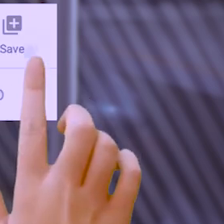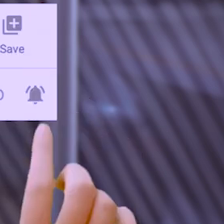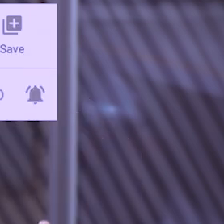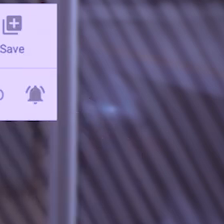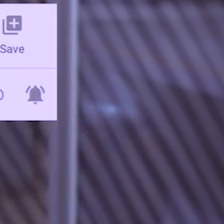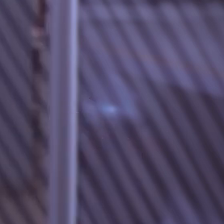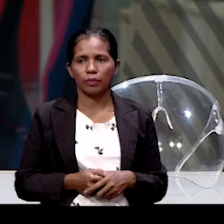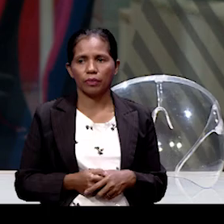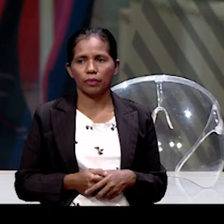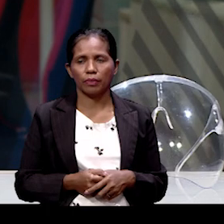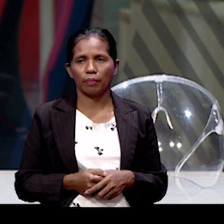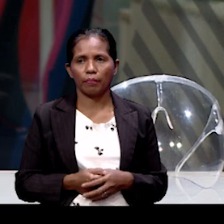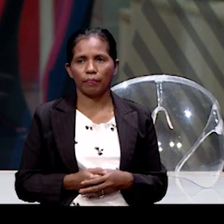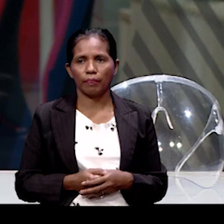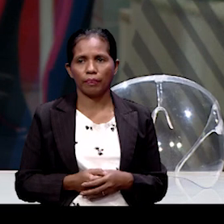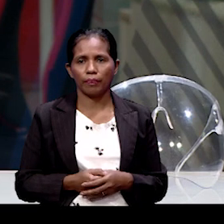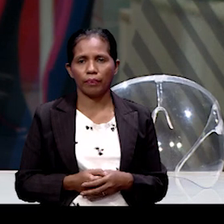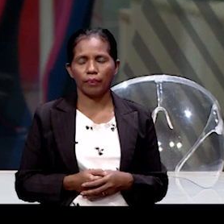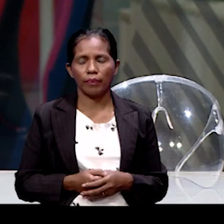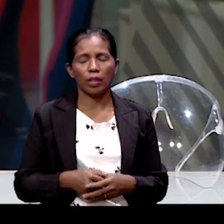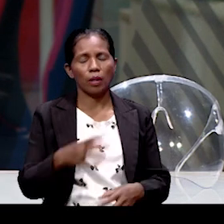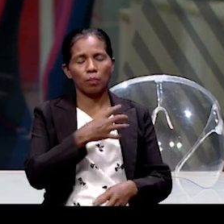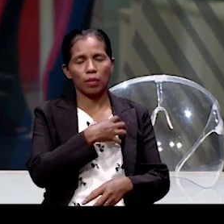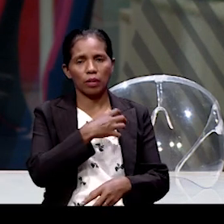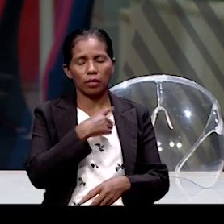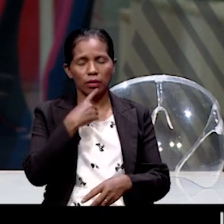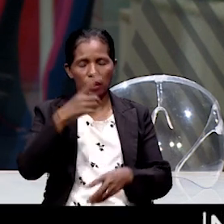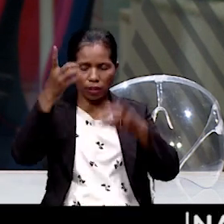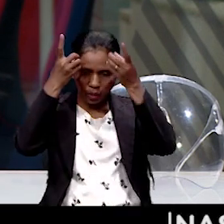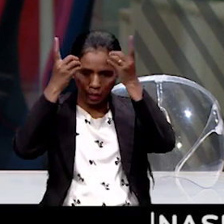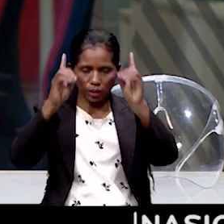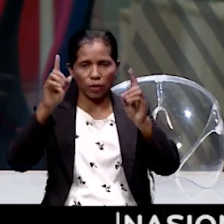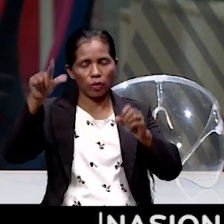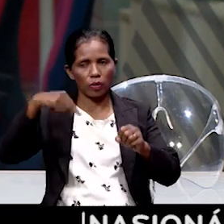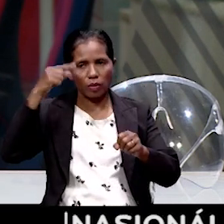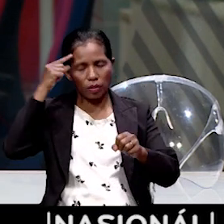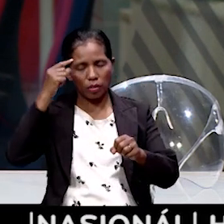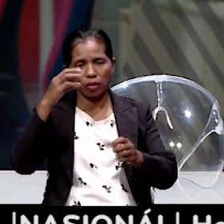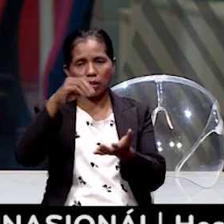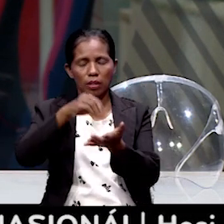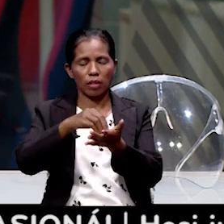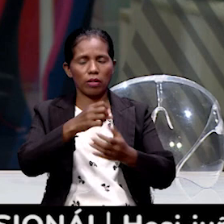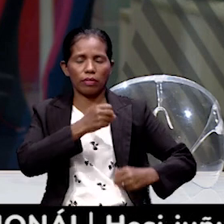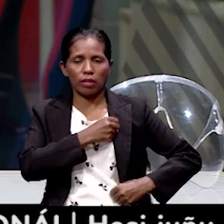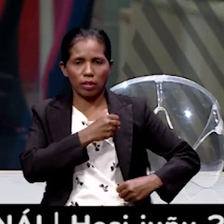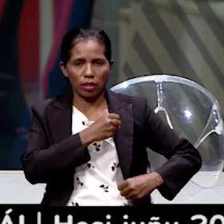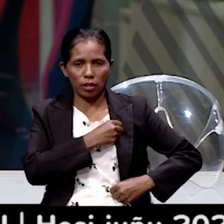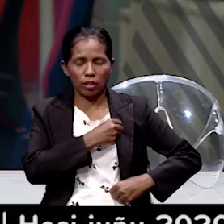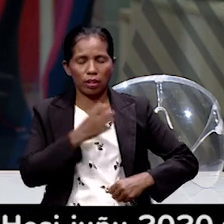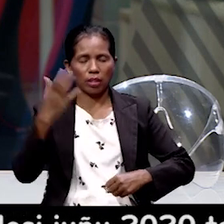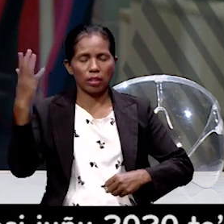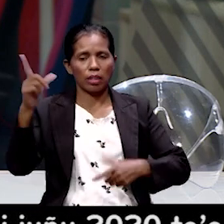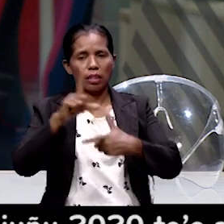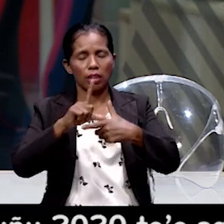de notificação. Penitele submete a decisão do governo em ir a colocar FDTL e a